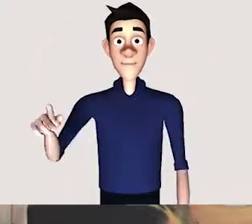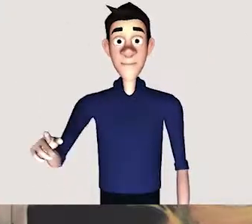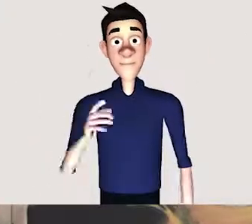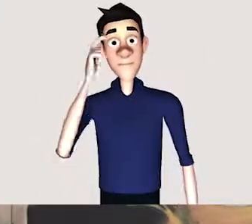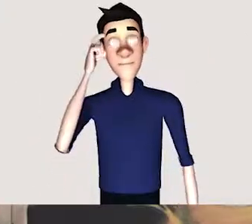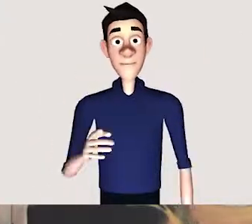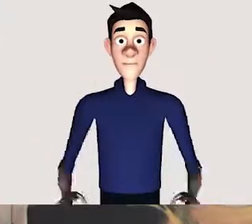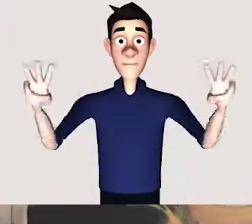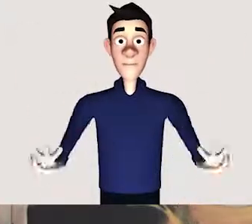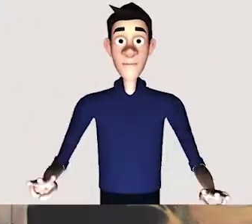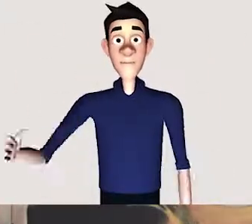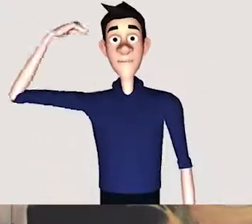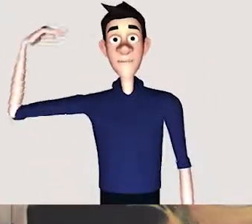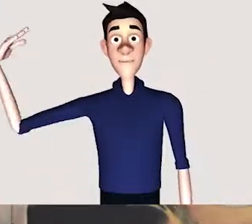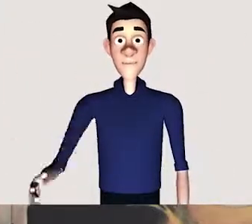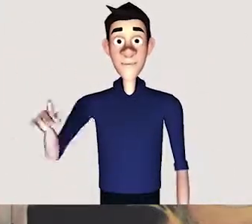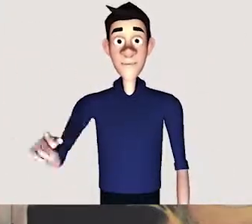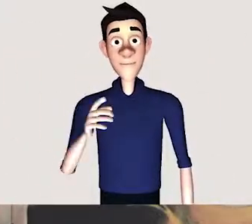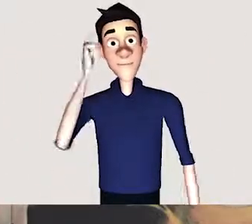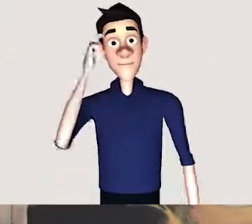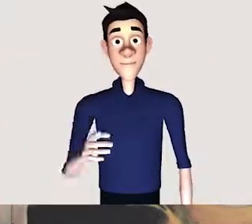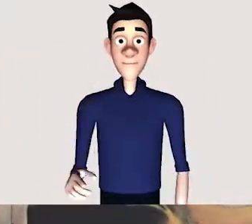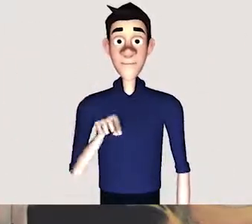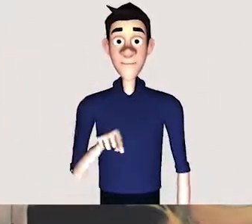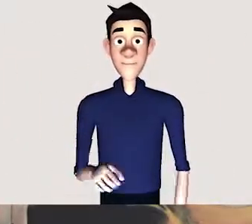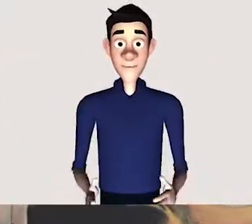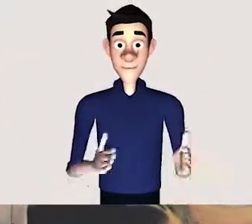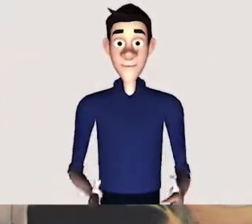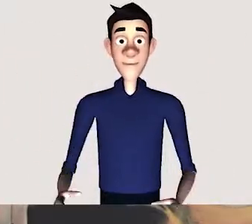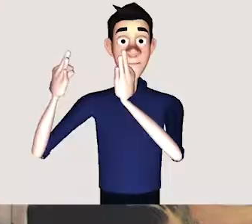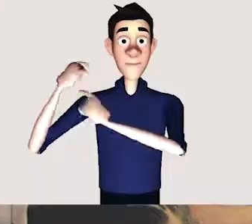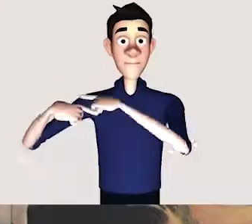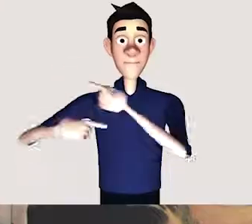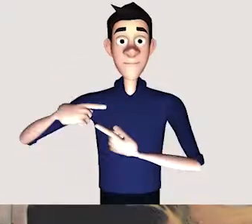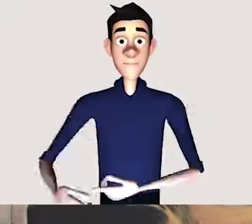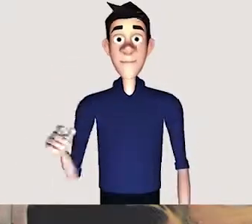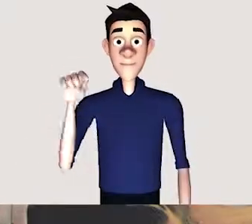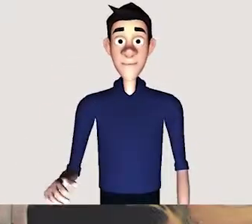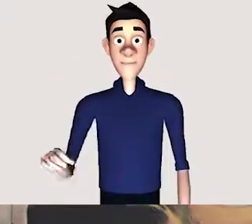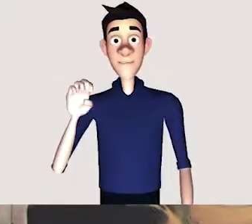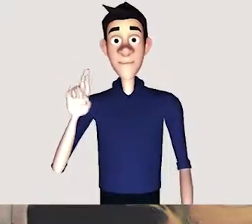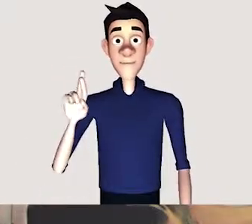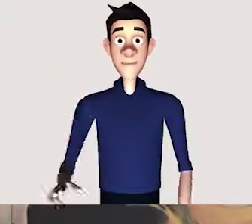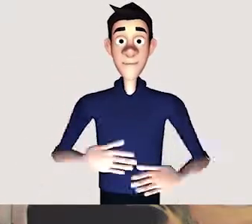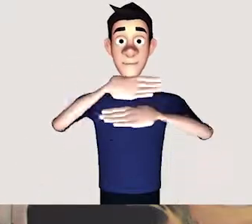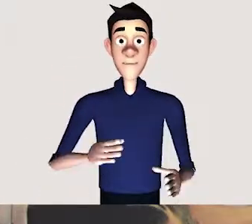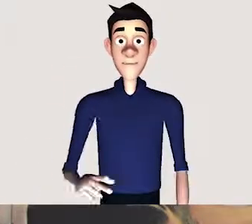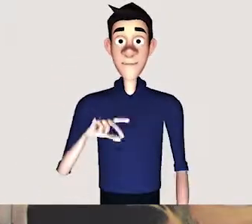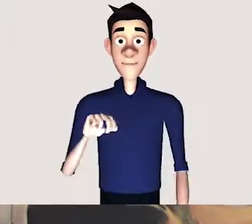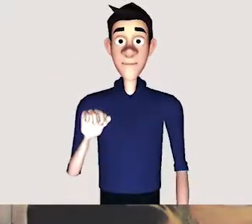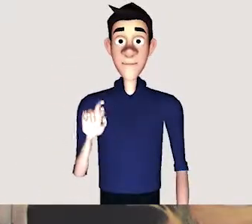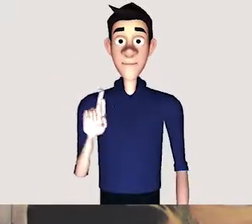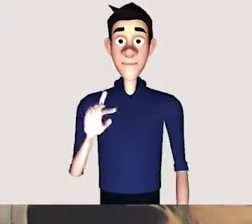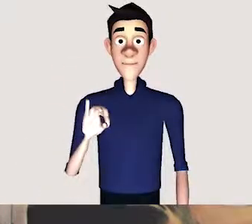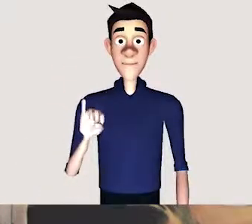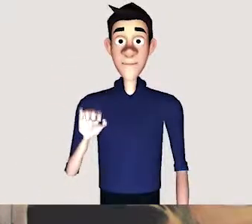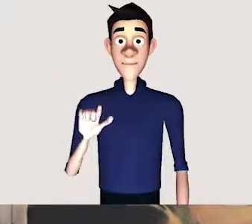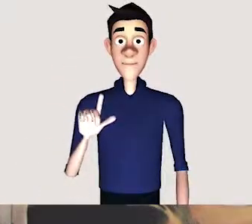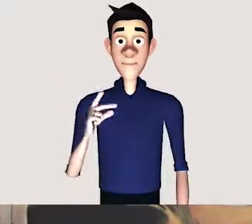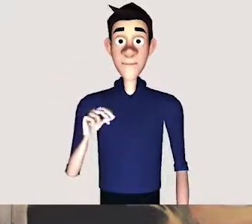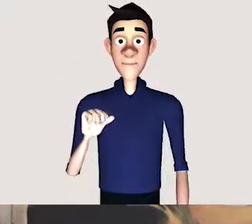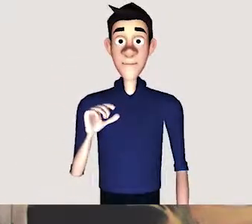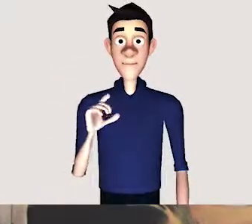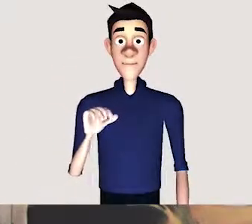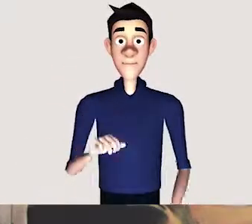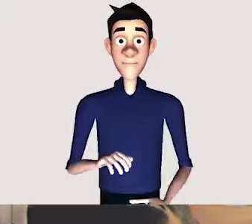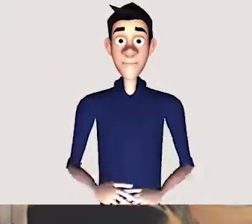pensar os museus sociais, para pensar museus comunitários, para pensar museus populares, para pensar nessa direção